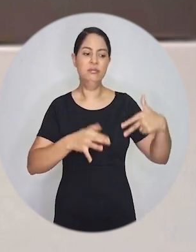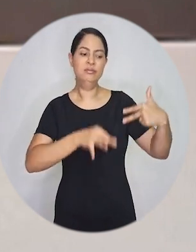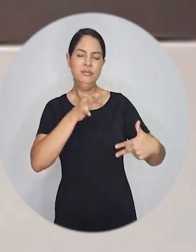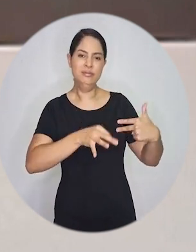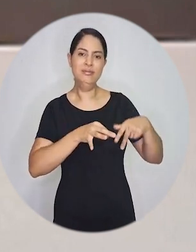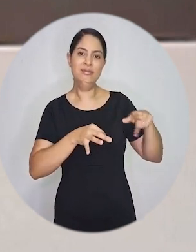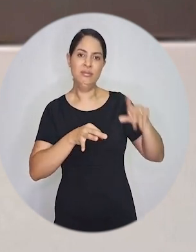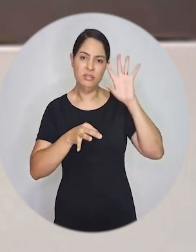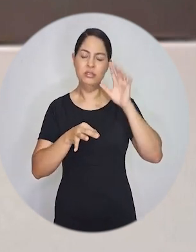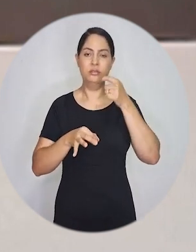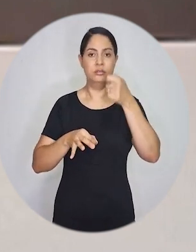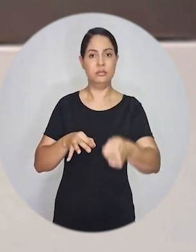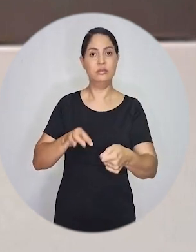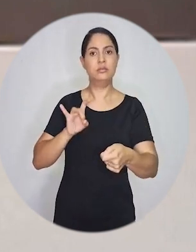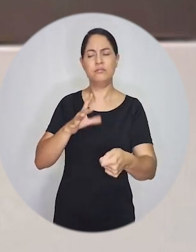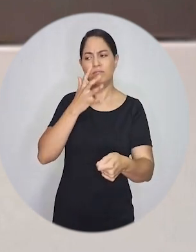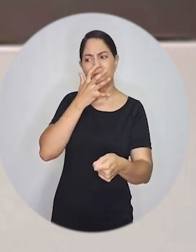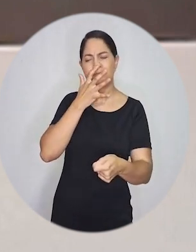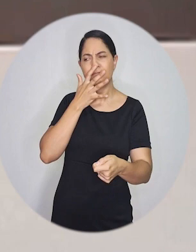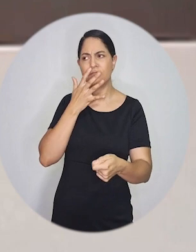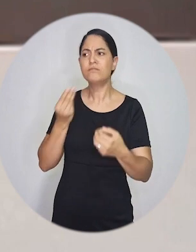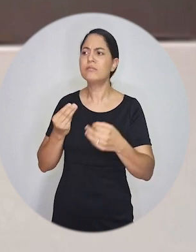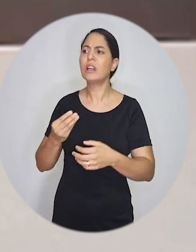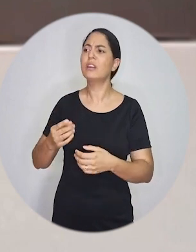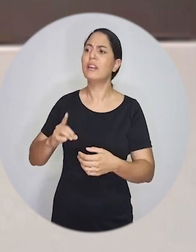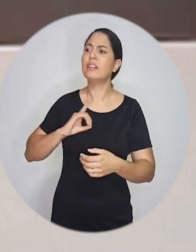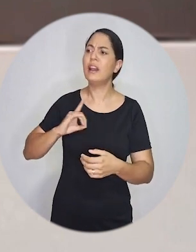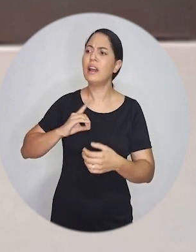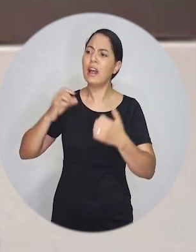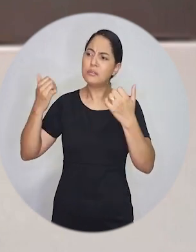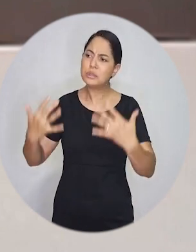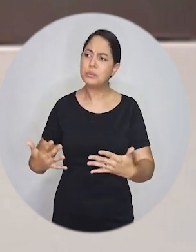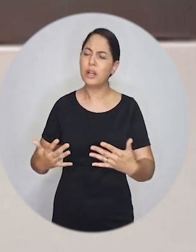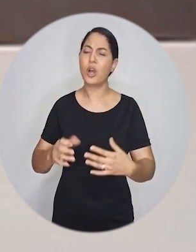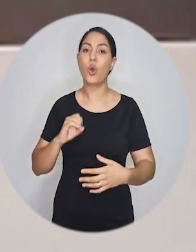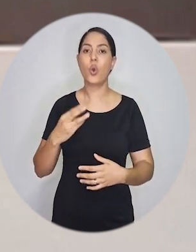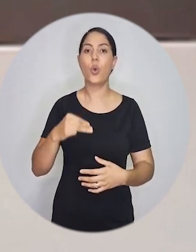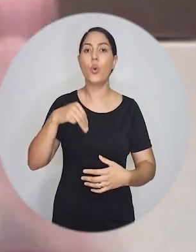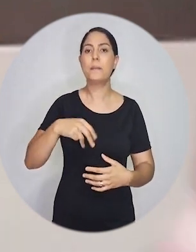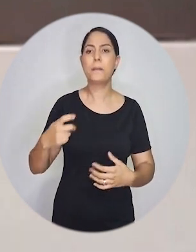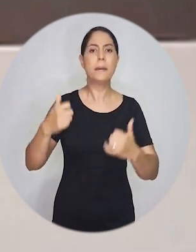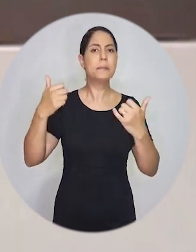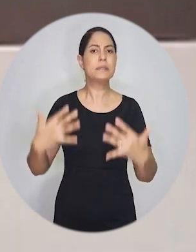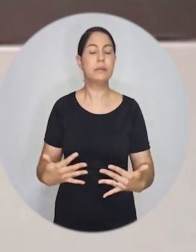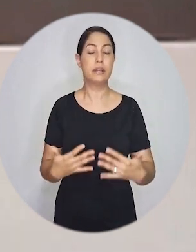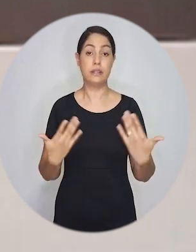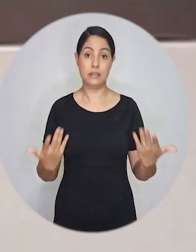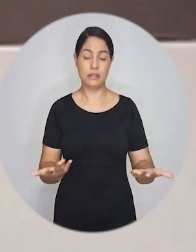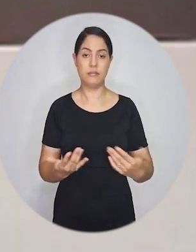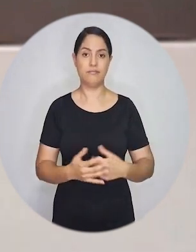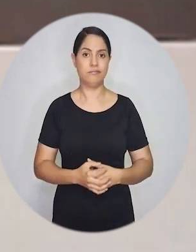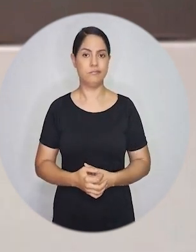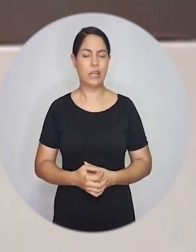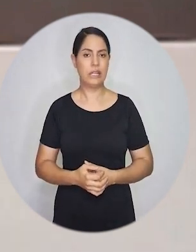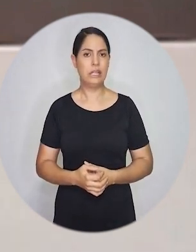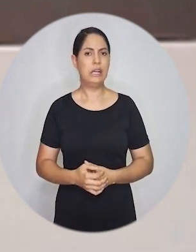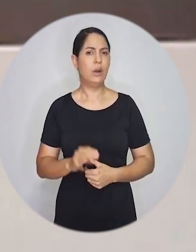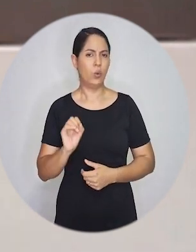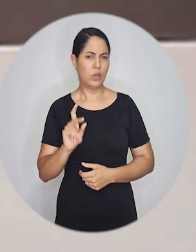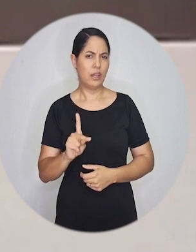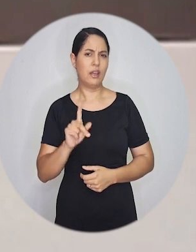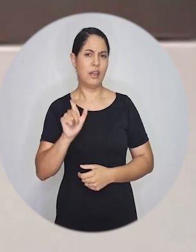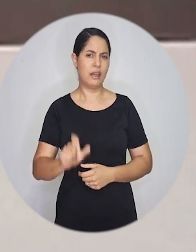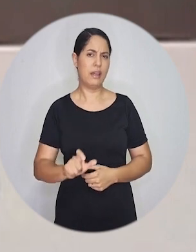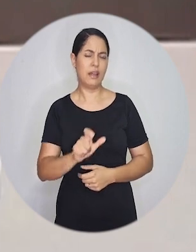o magistrado normalmente decide apenas ouvindo o delegado de polícia ou o Ministério Público. A defesa,